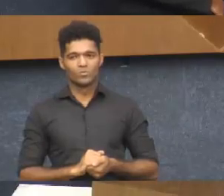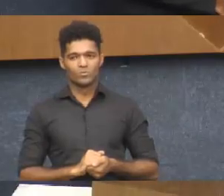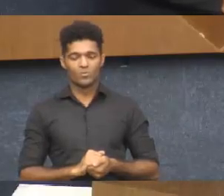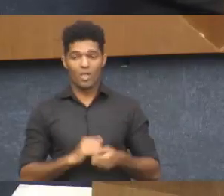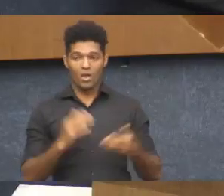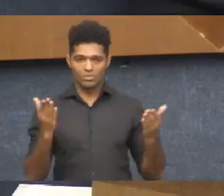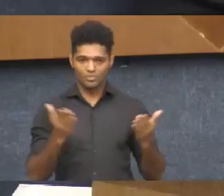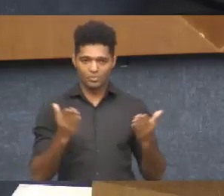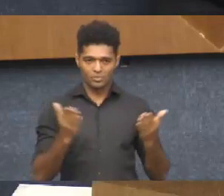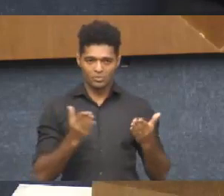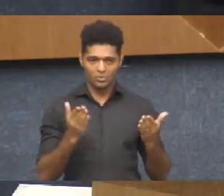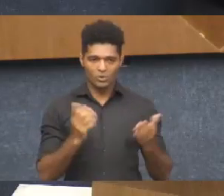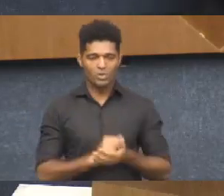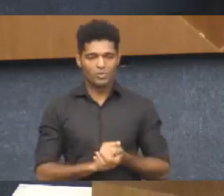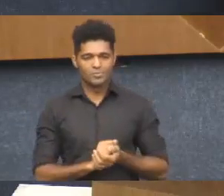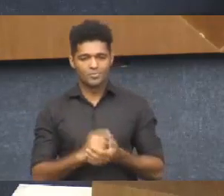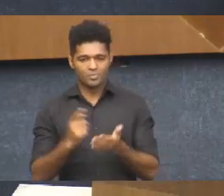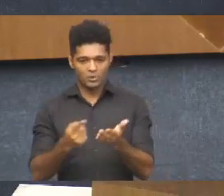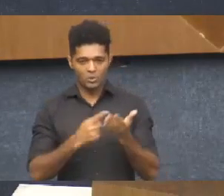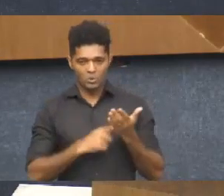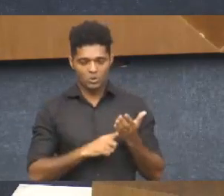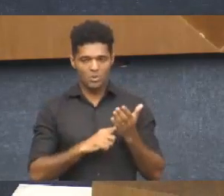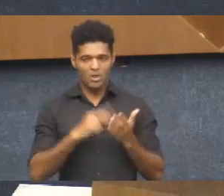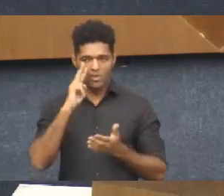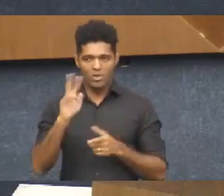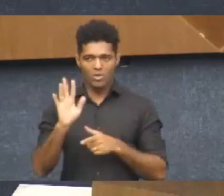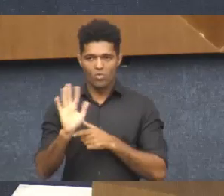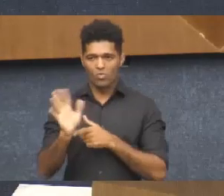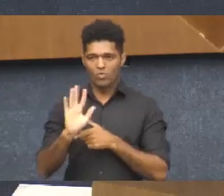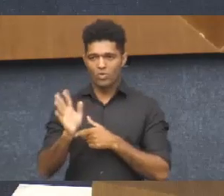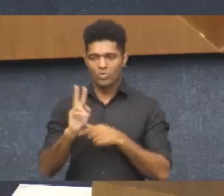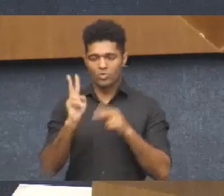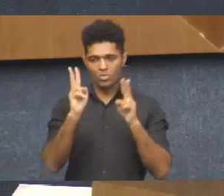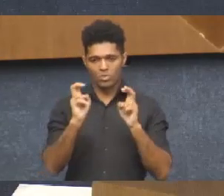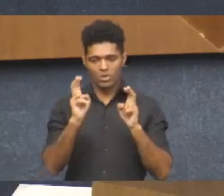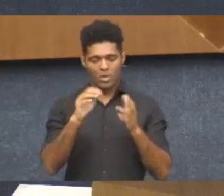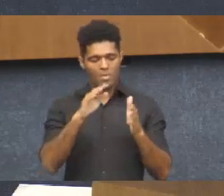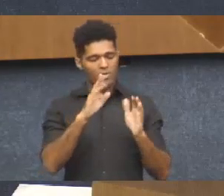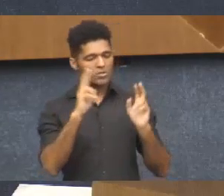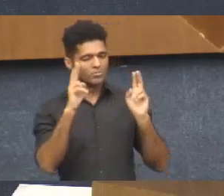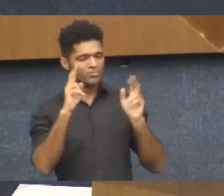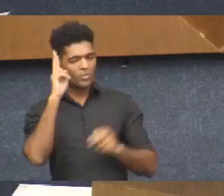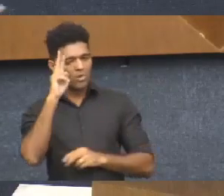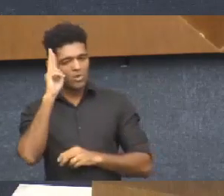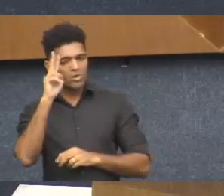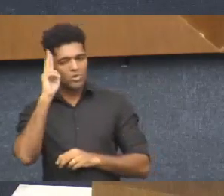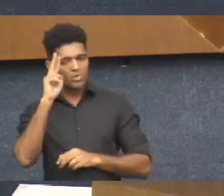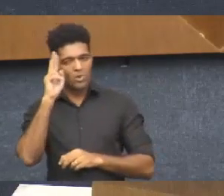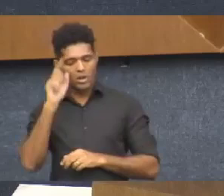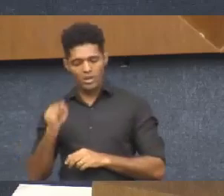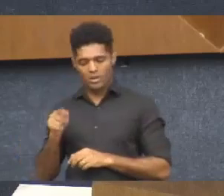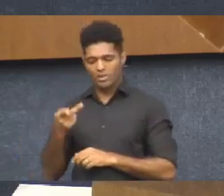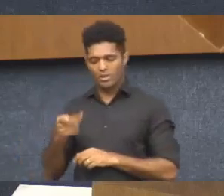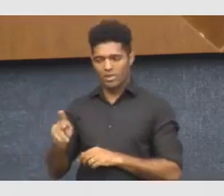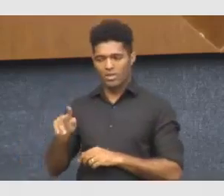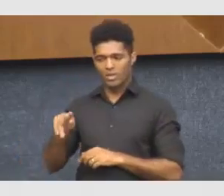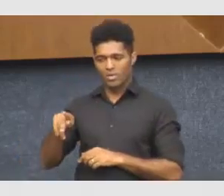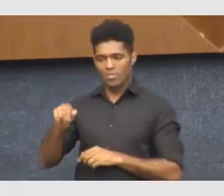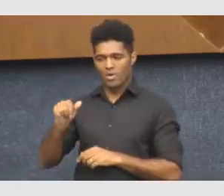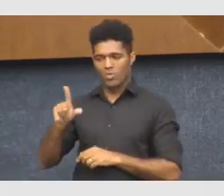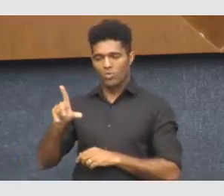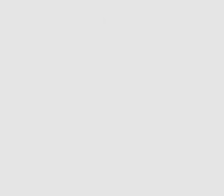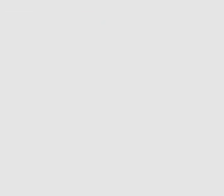E nós convidamos a todos agora para assistirem a um vídeo sobre a trajetória do homenageado.